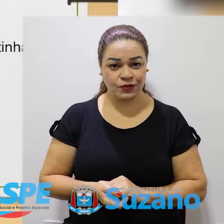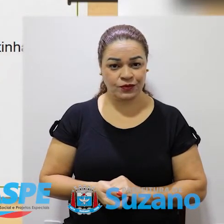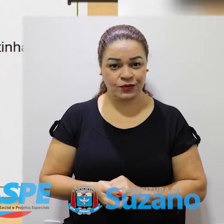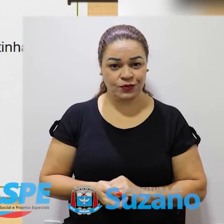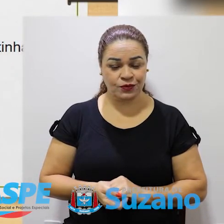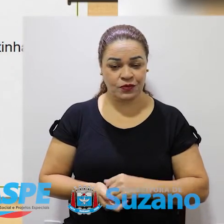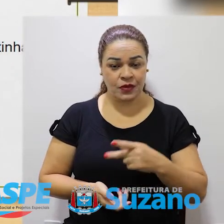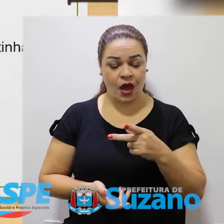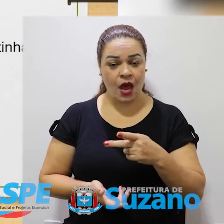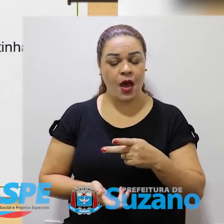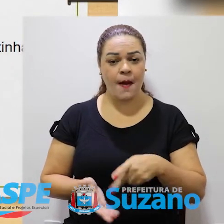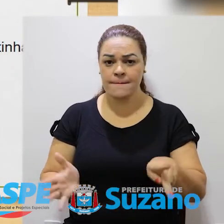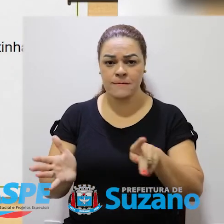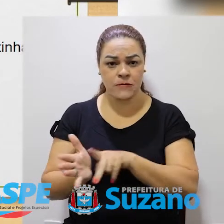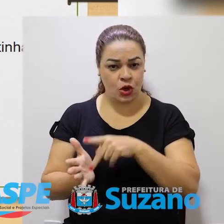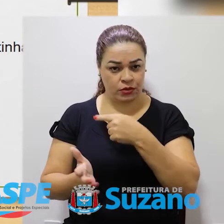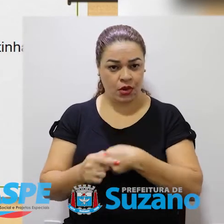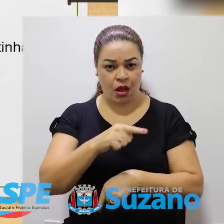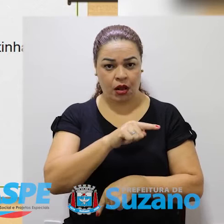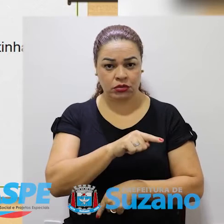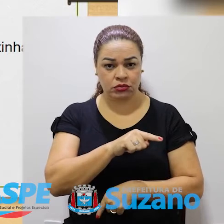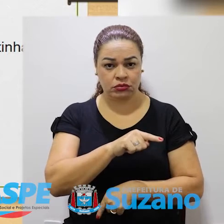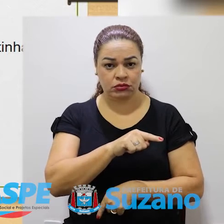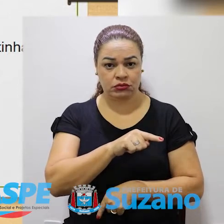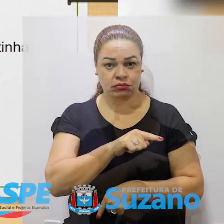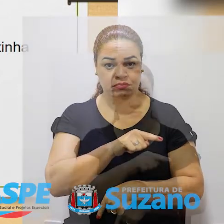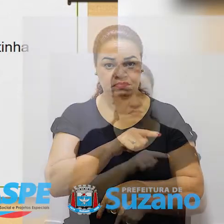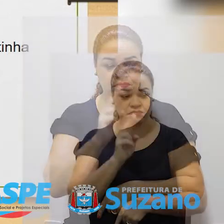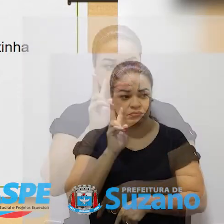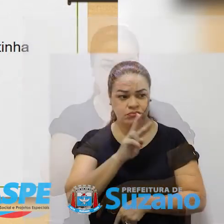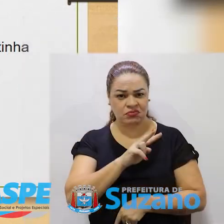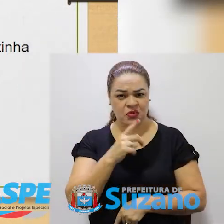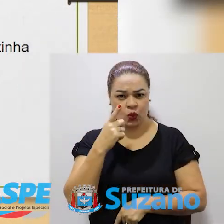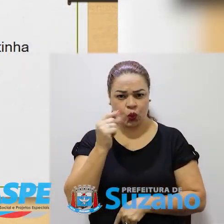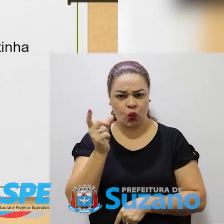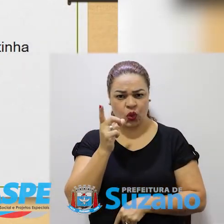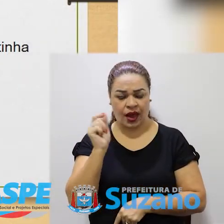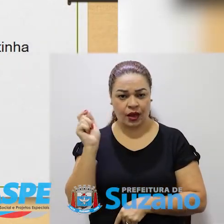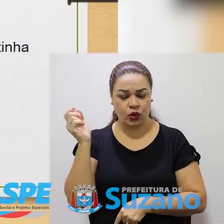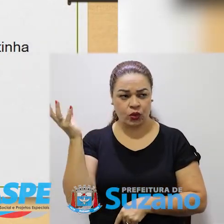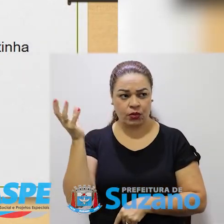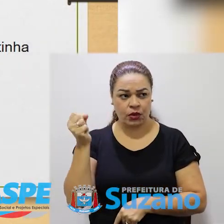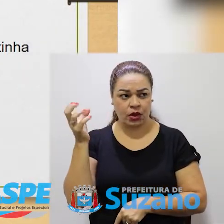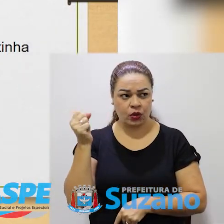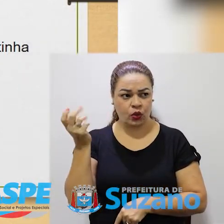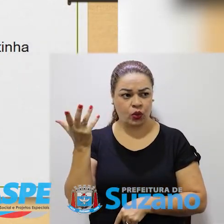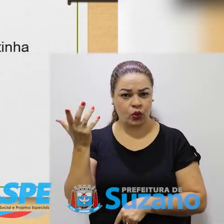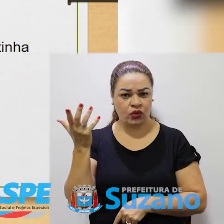Depoimento da Emmanuelle. Tinha um gato branco. Para mim não tinha nome, era o gato. E gostava muito